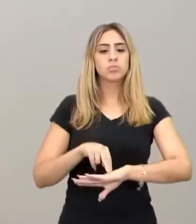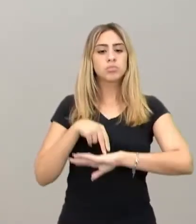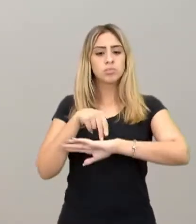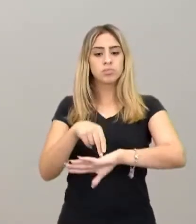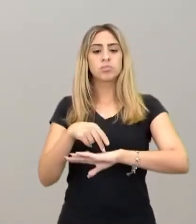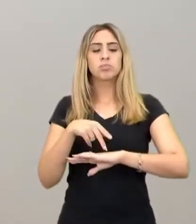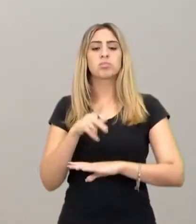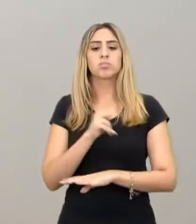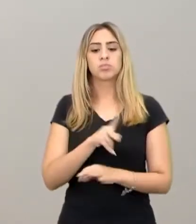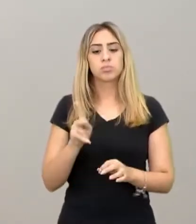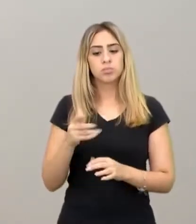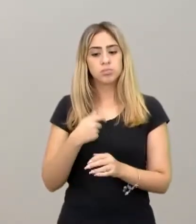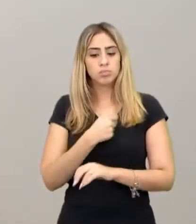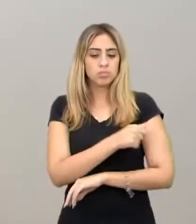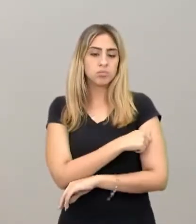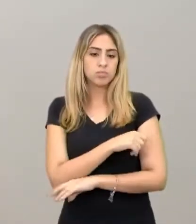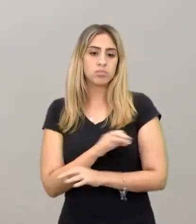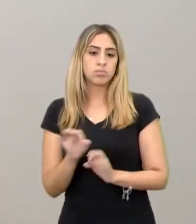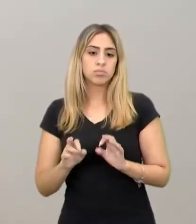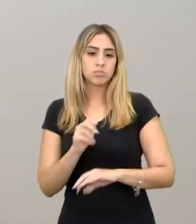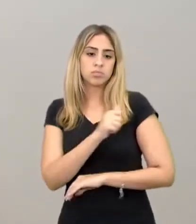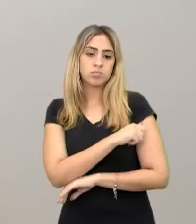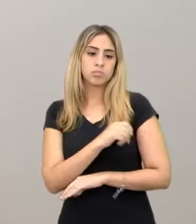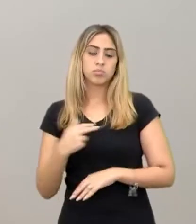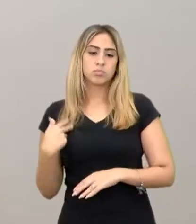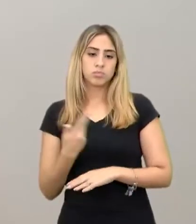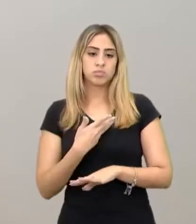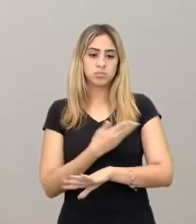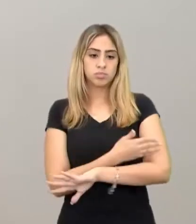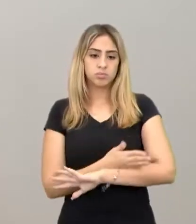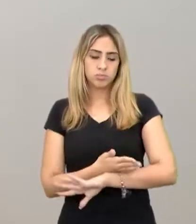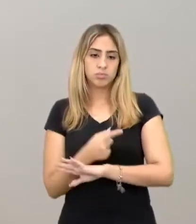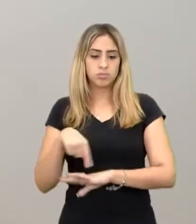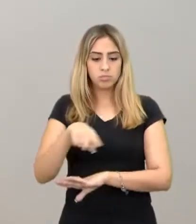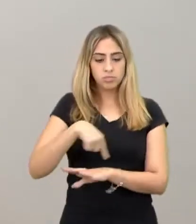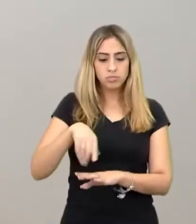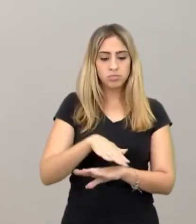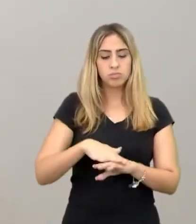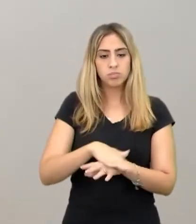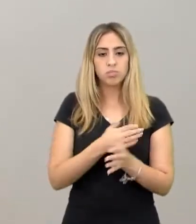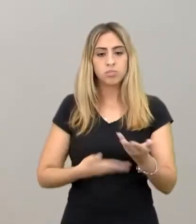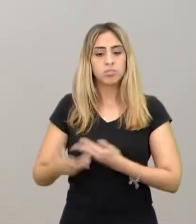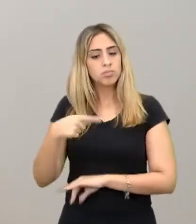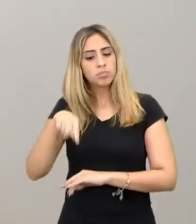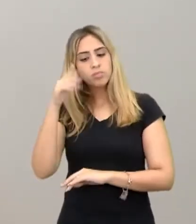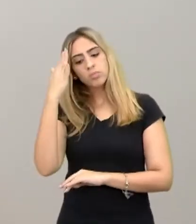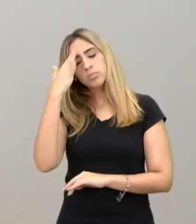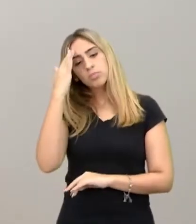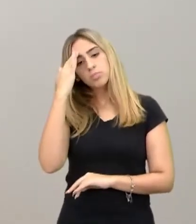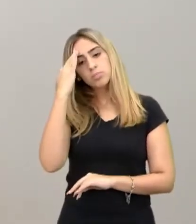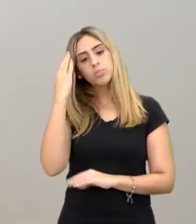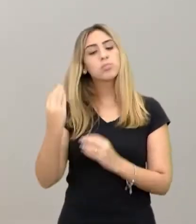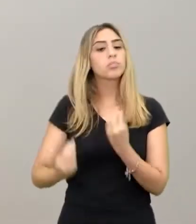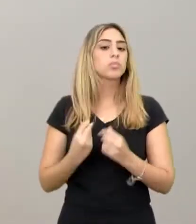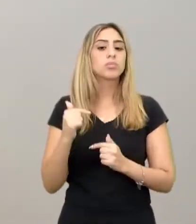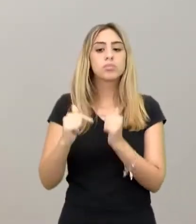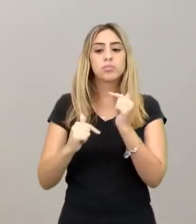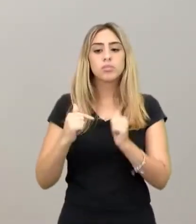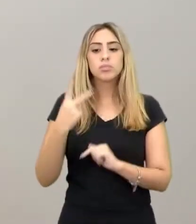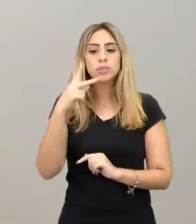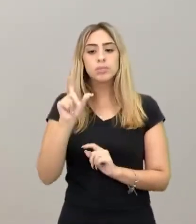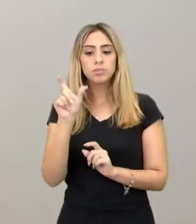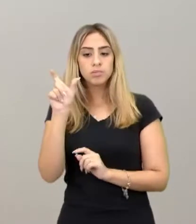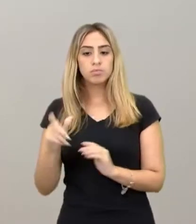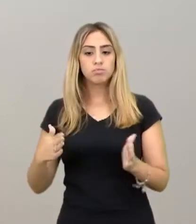protagonista, né, o estudante protagonista, antes da gente começar aqui a nossa roda de conversa, é importante que ele saiba como funciona o